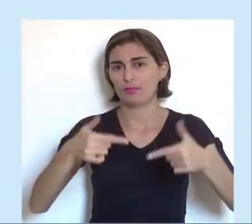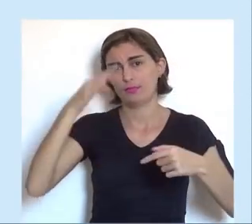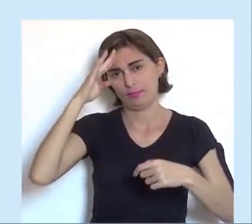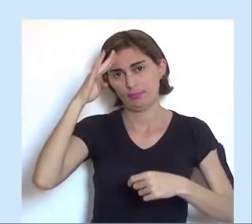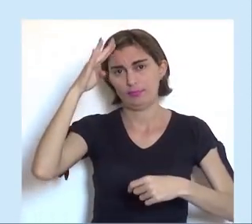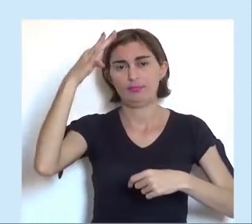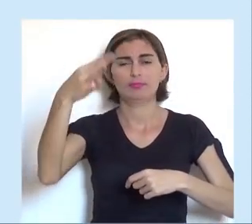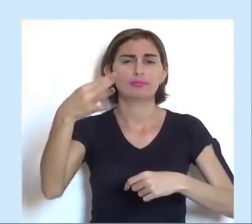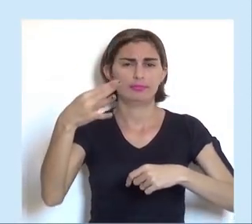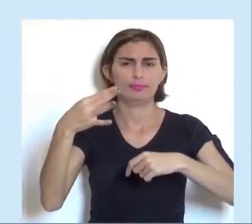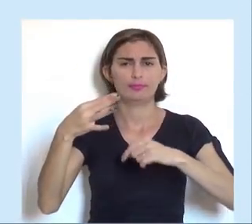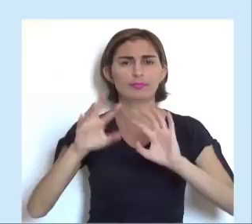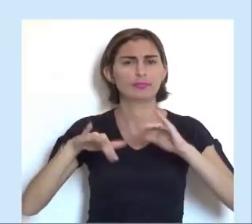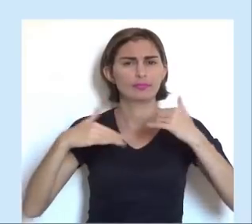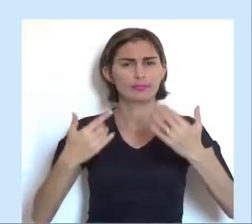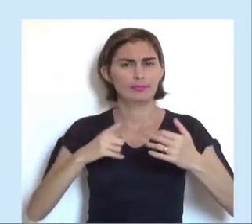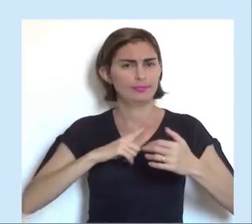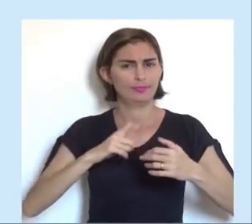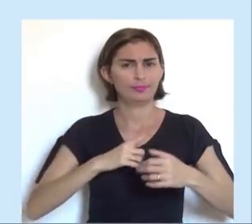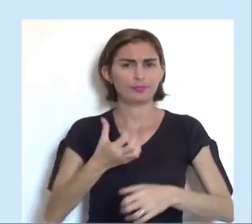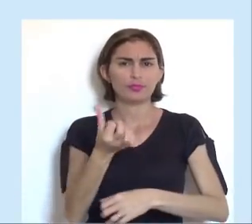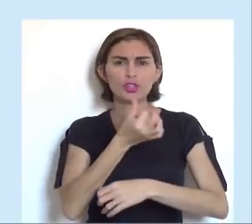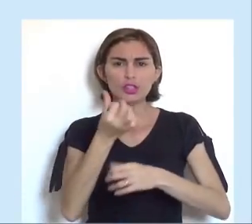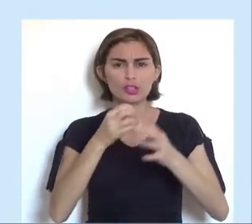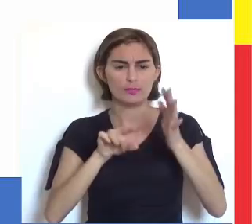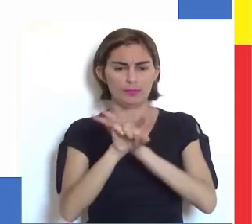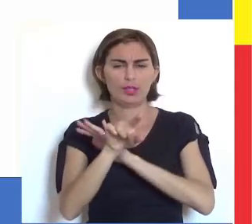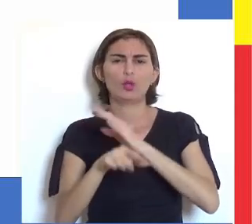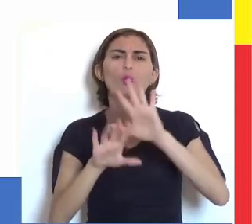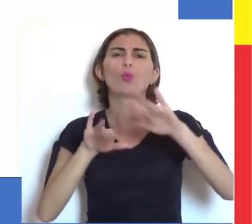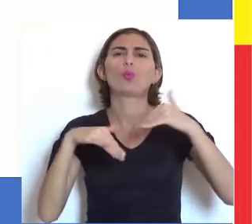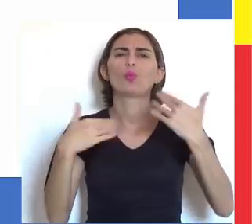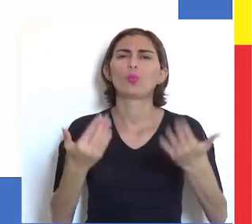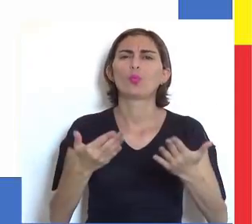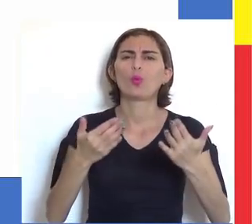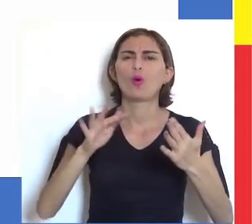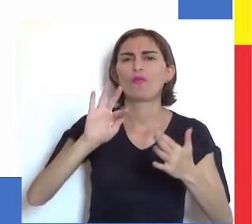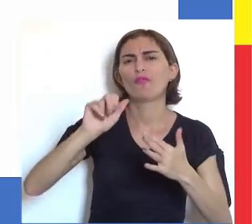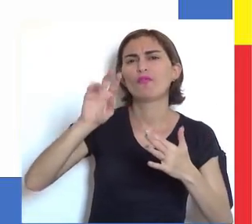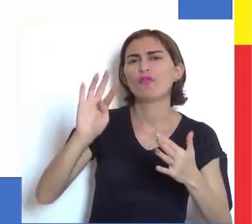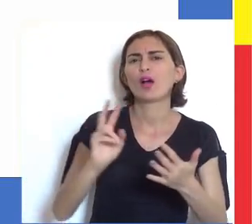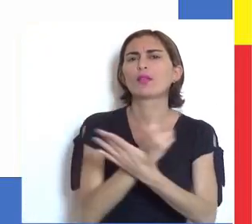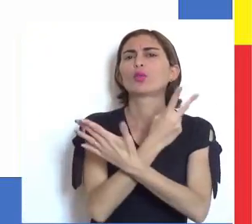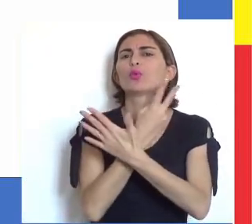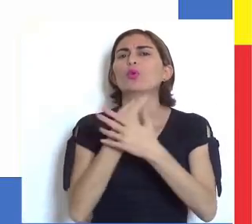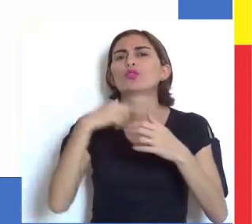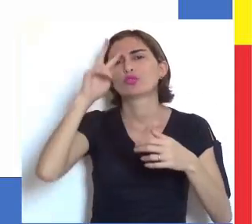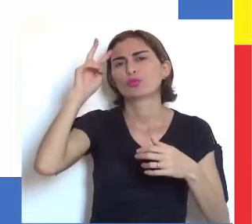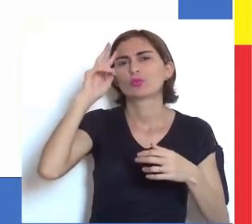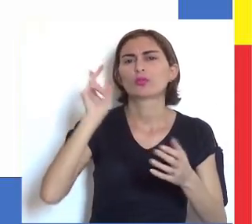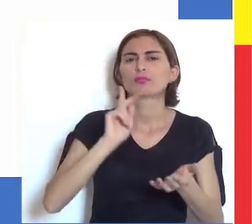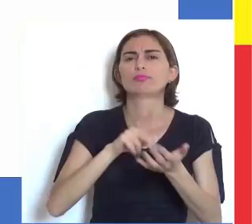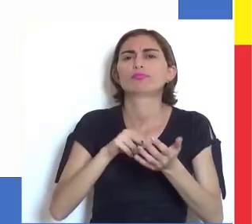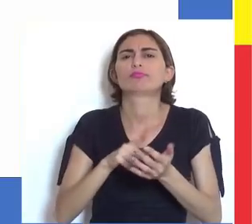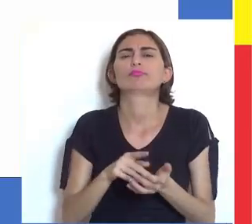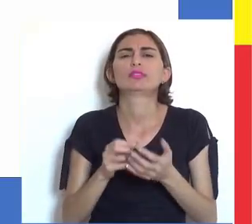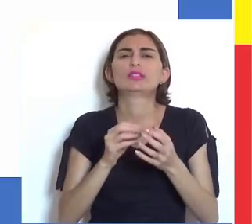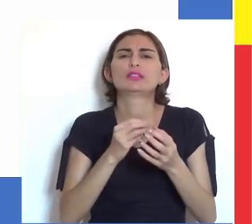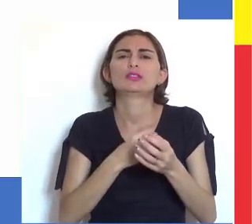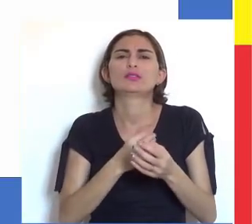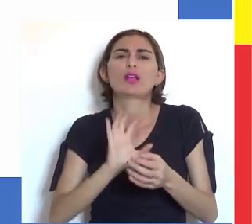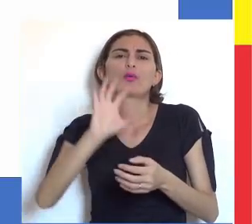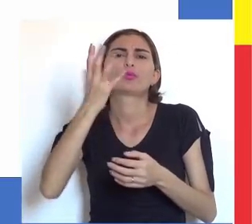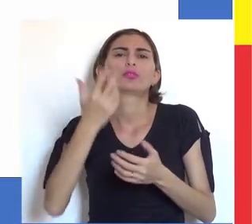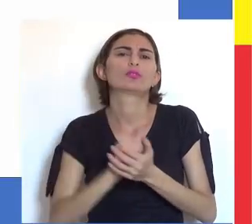ações principais. E aí tem a sexta questão. Qual é o fato que faz com que a história exista?